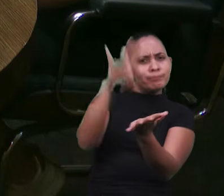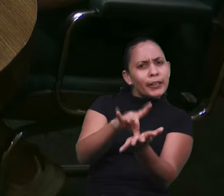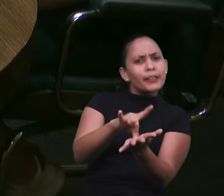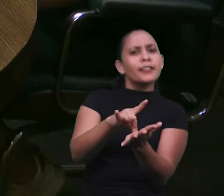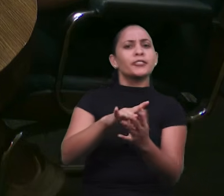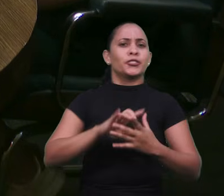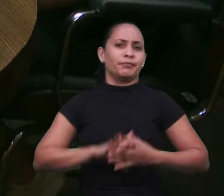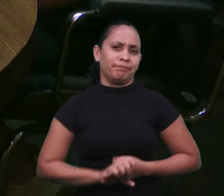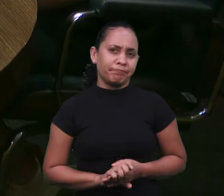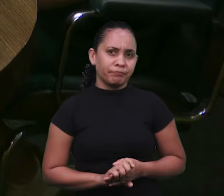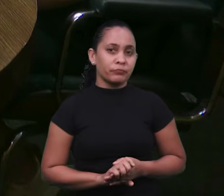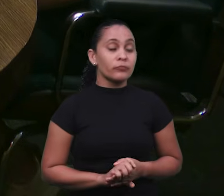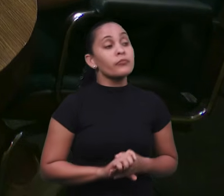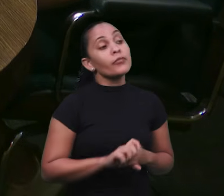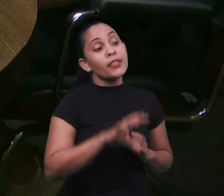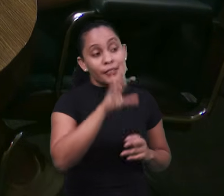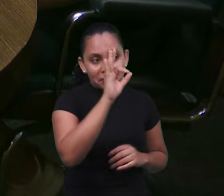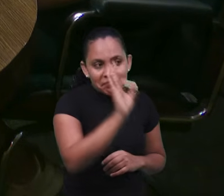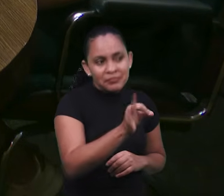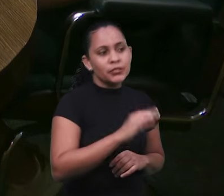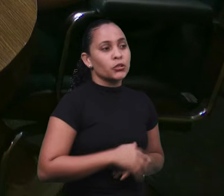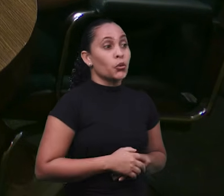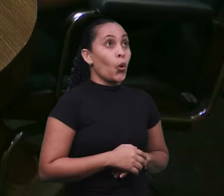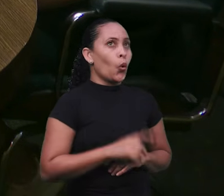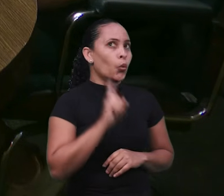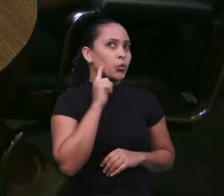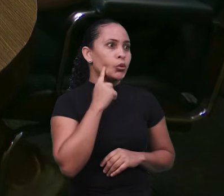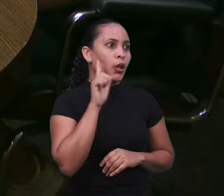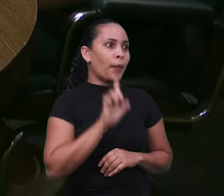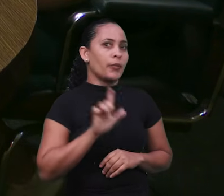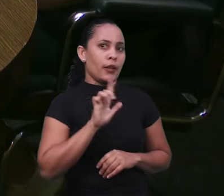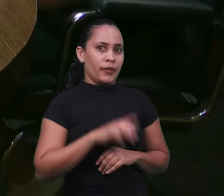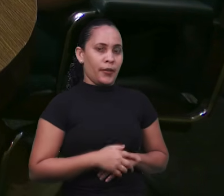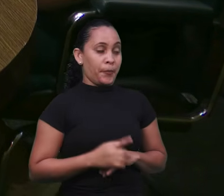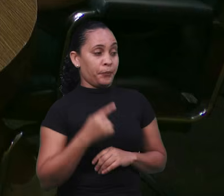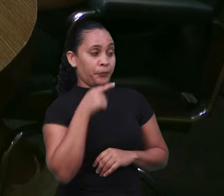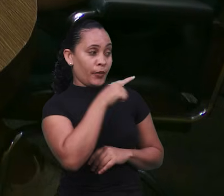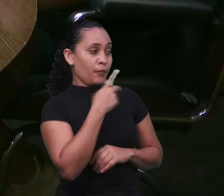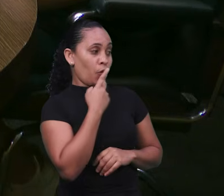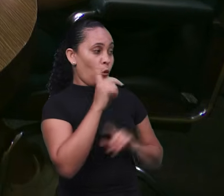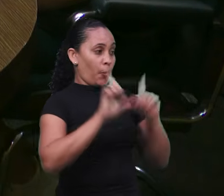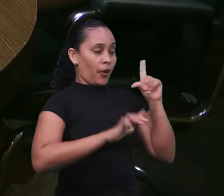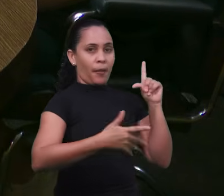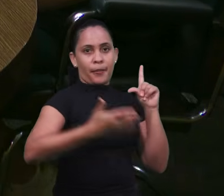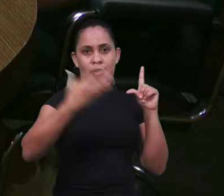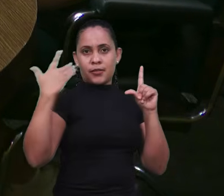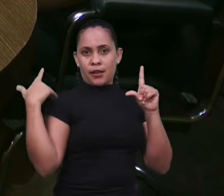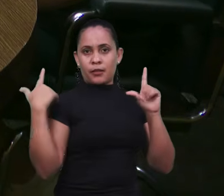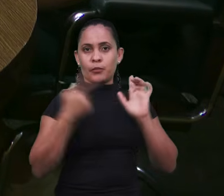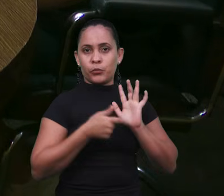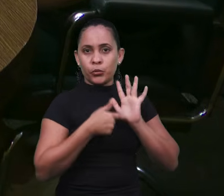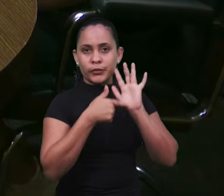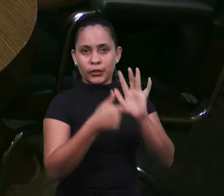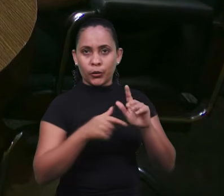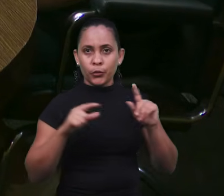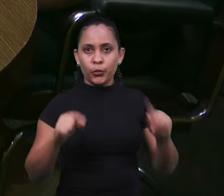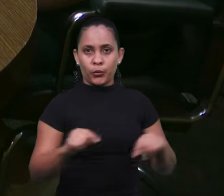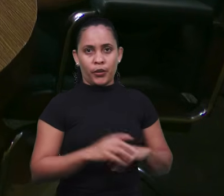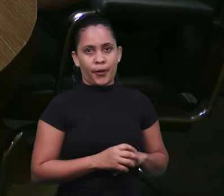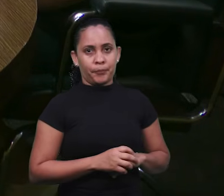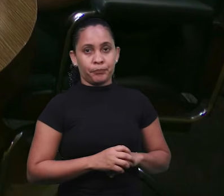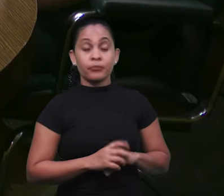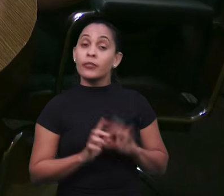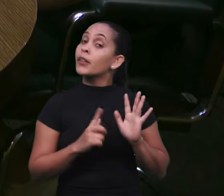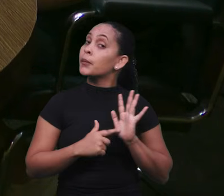o que é isso. Exatamente, porque o surdo ele é literal, né? O Alan ele até trouxe no episódio passado, falando sobre a questão de